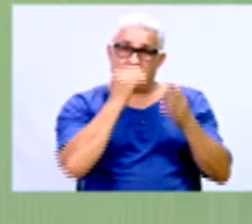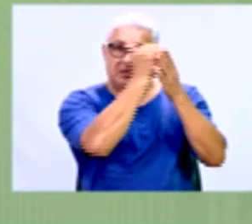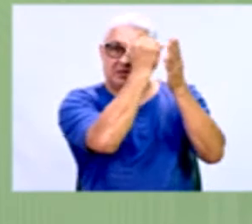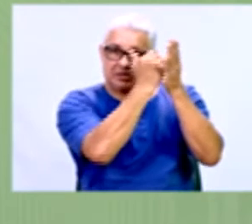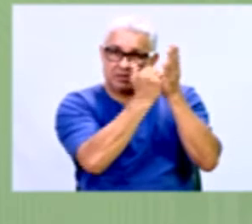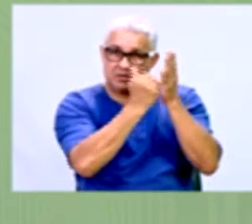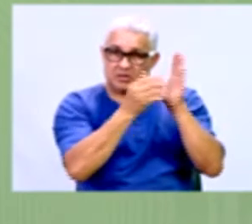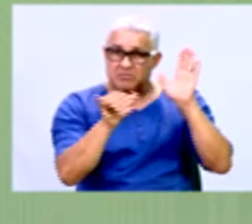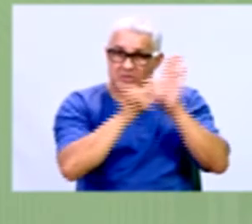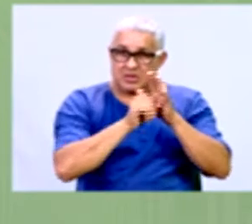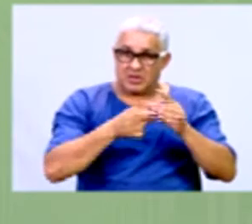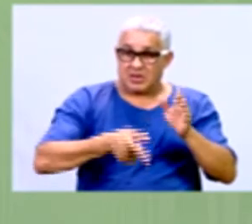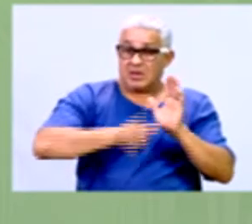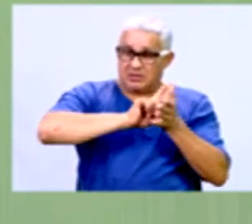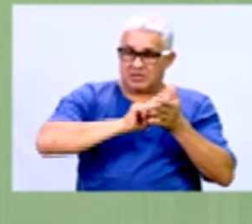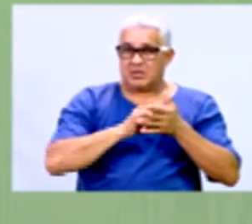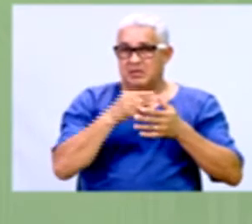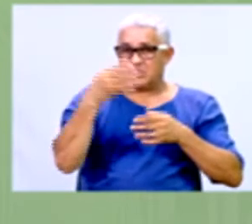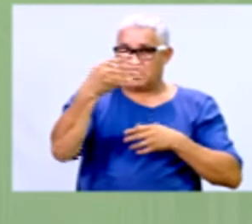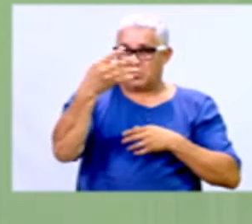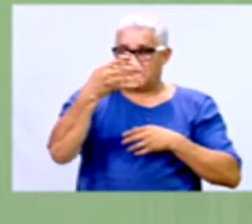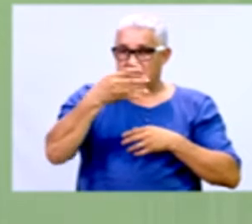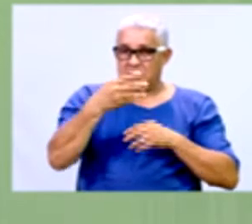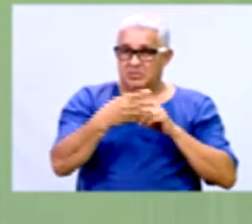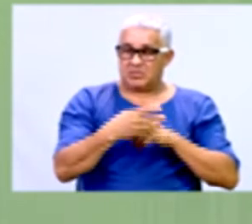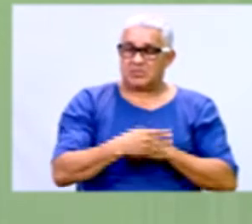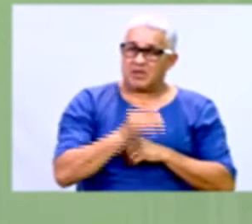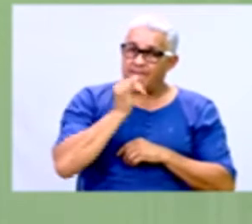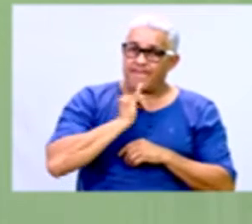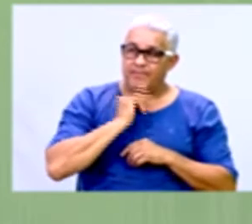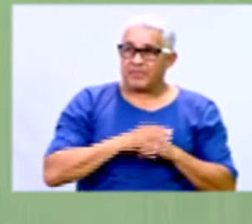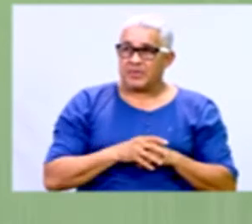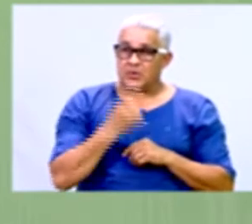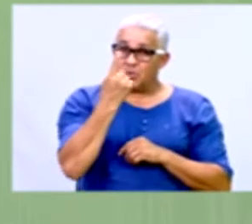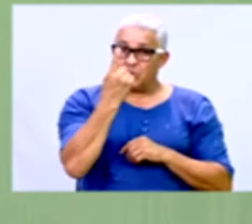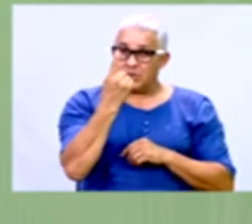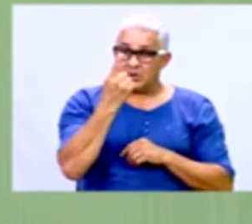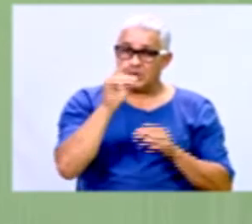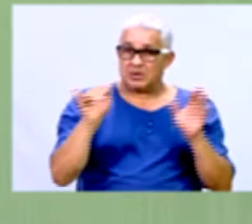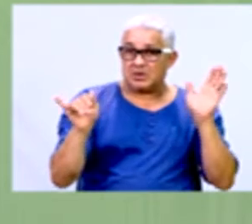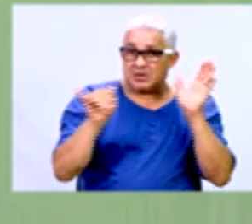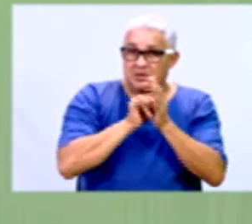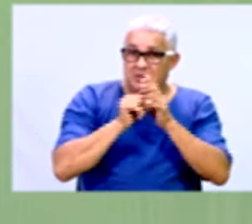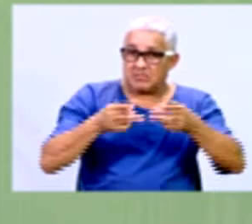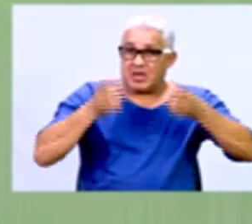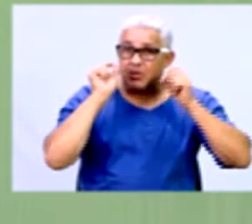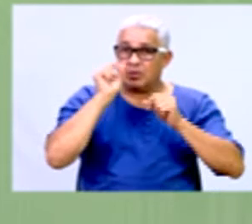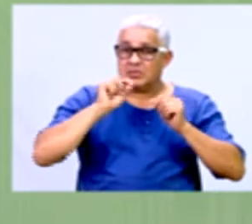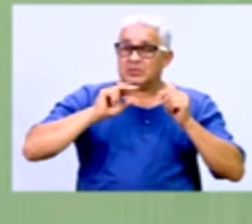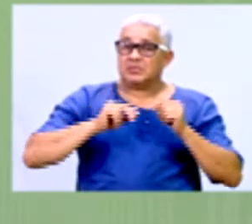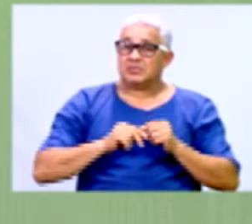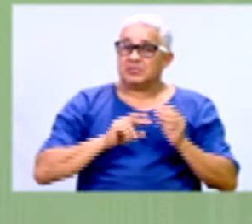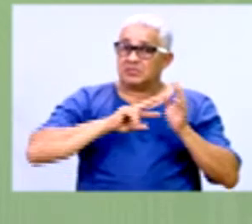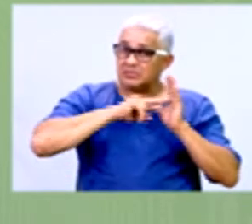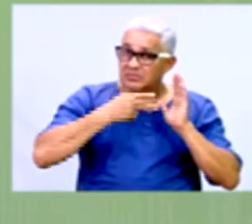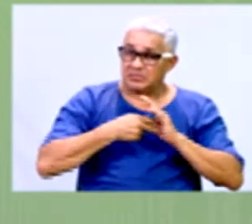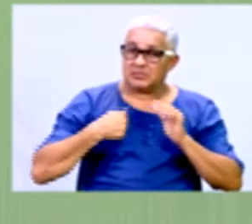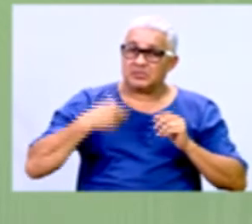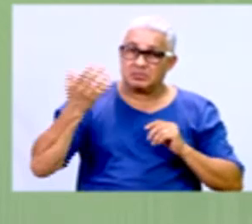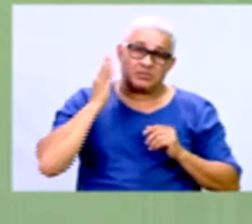gente viu anteriormente no exemplo 4, né, só que com uma identificação. Quer dizer o quê? Que eu quero